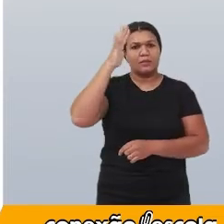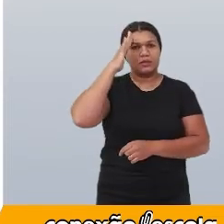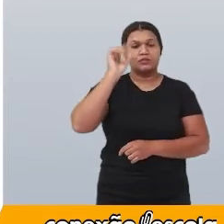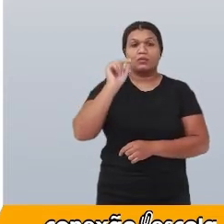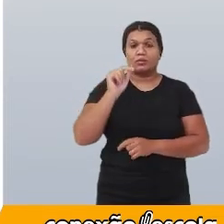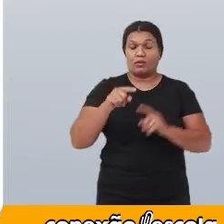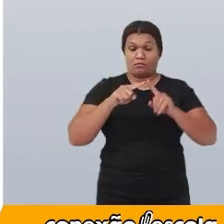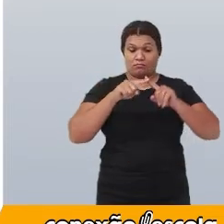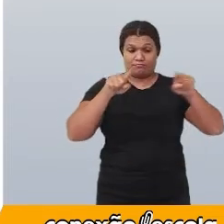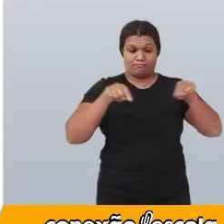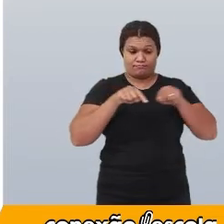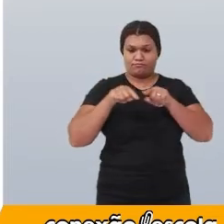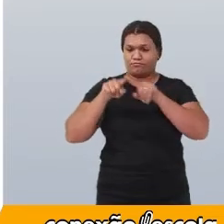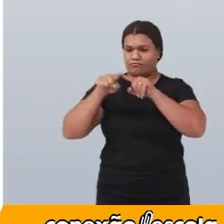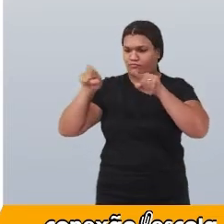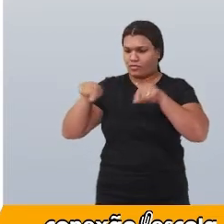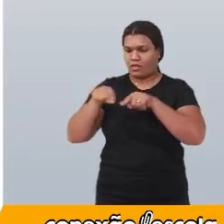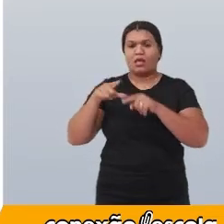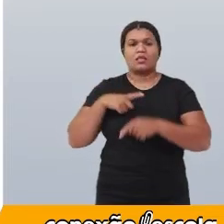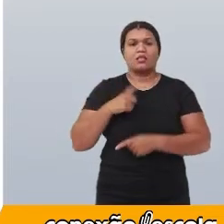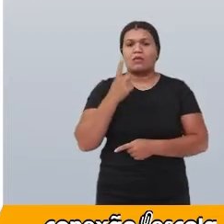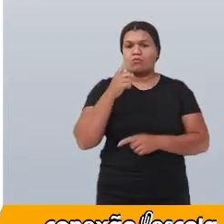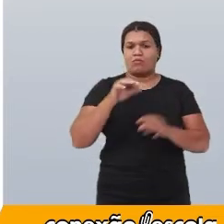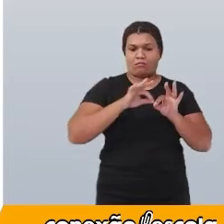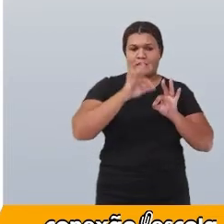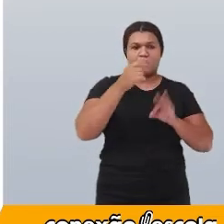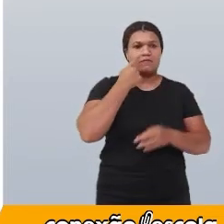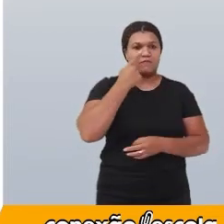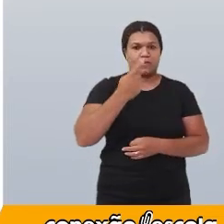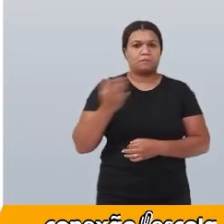cada lado tenha 1 metro. Veja.